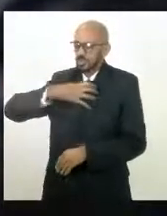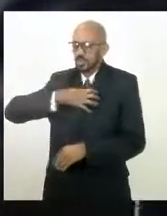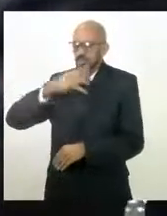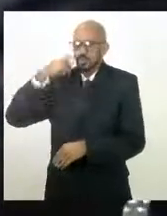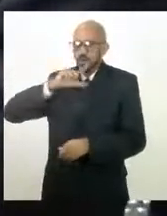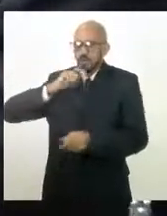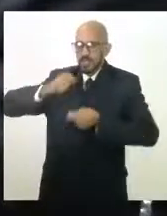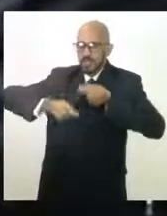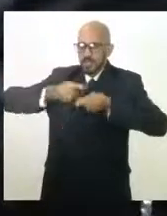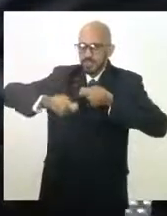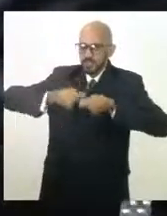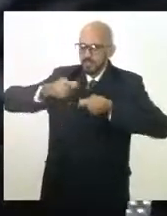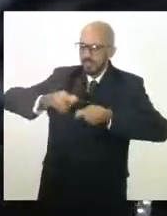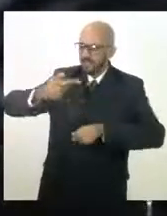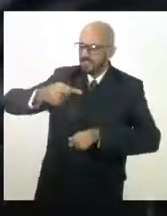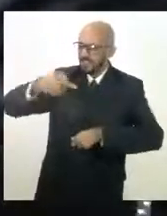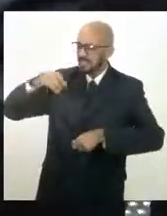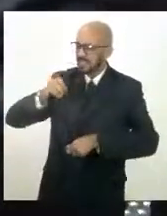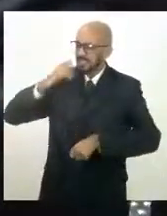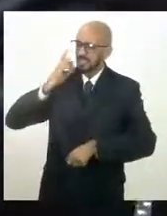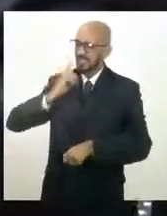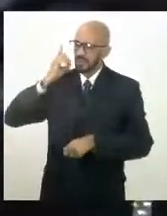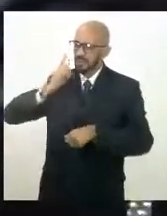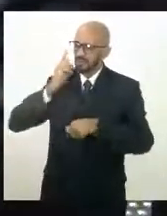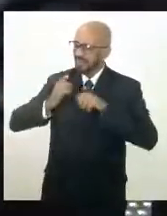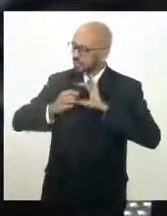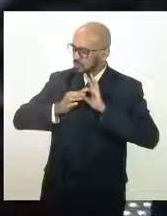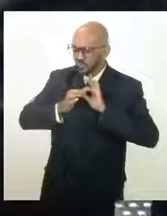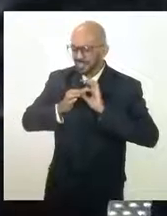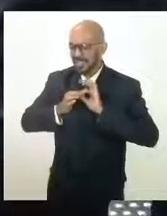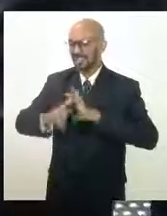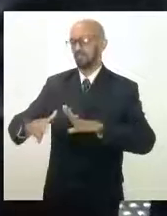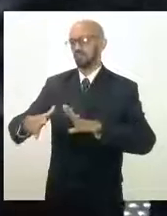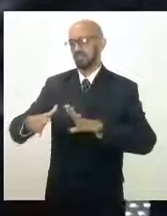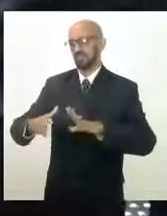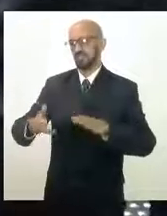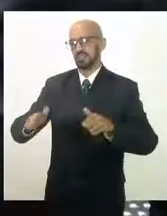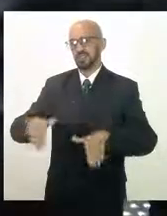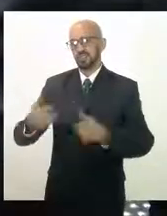conduzir 70 deputados independentes. Então, que seja